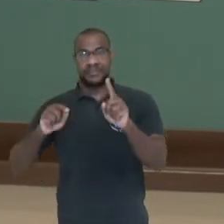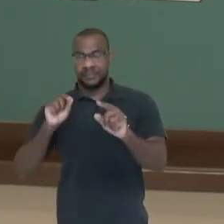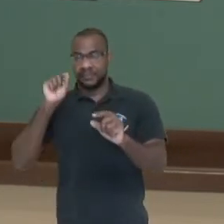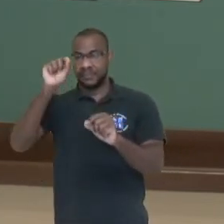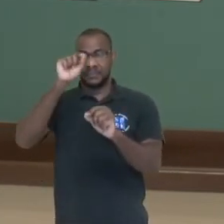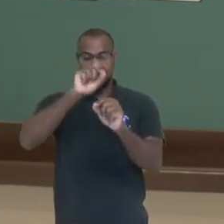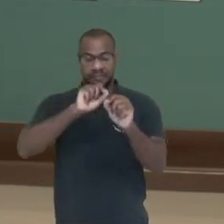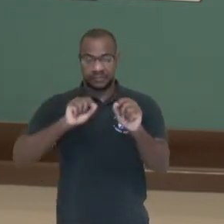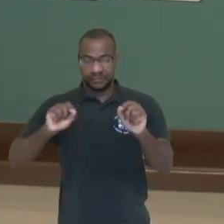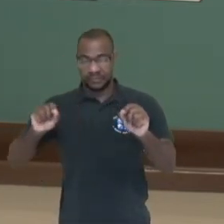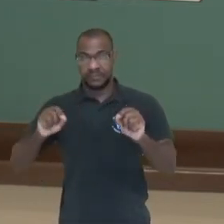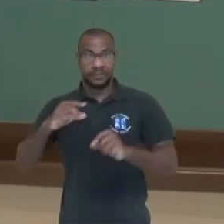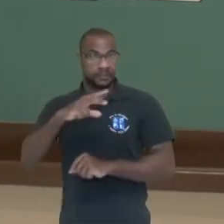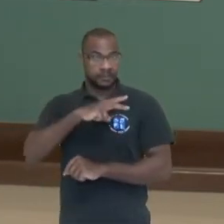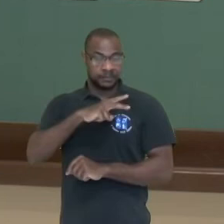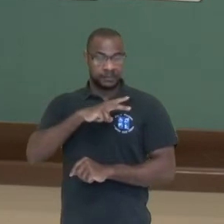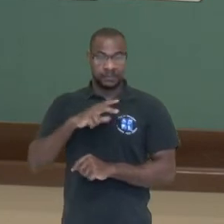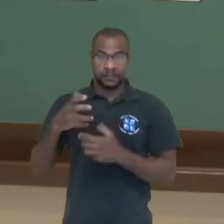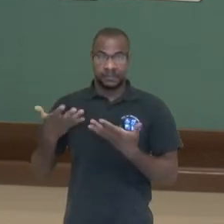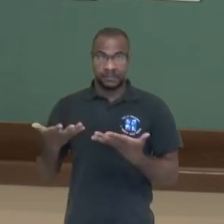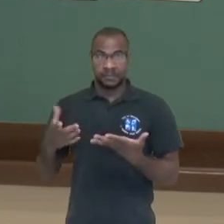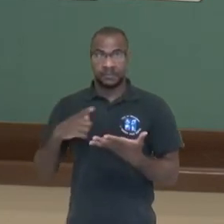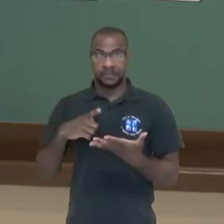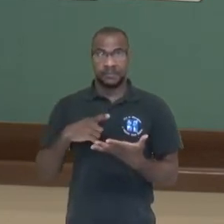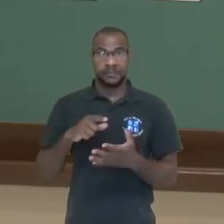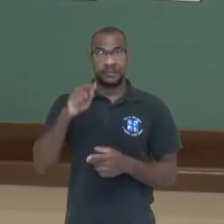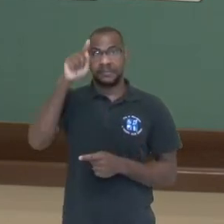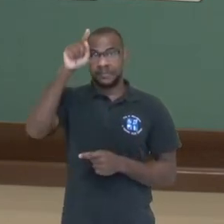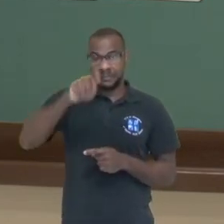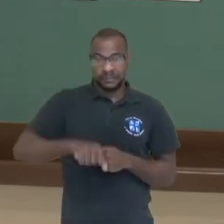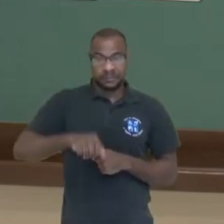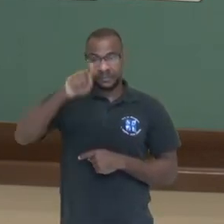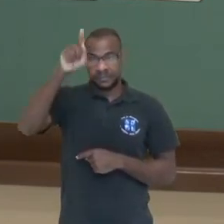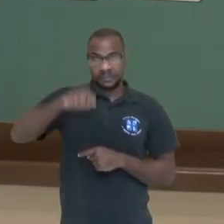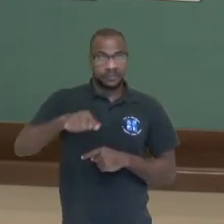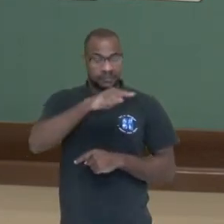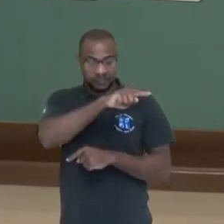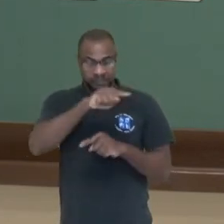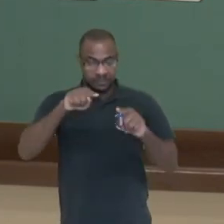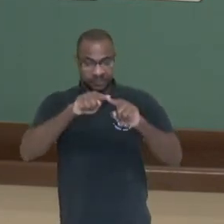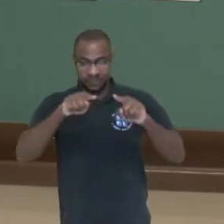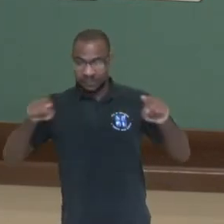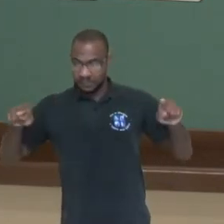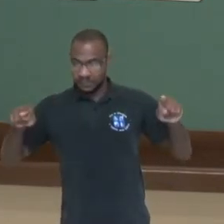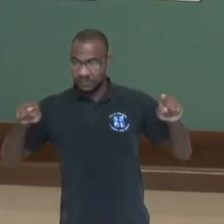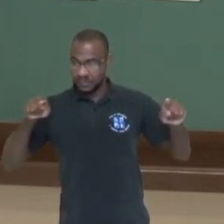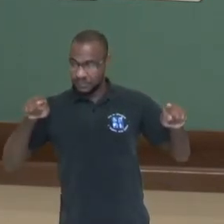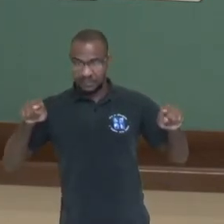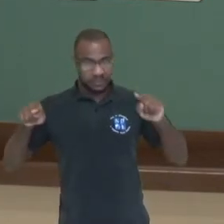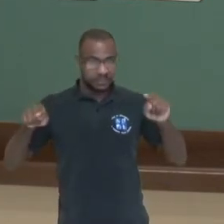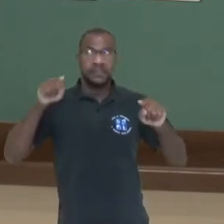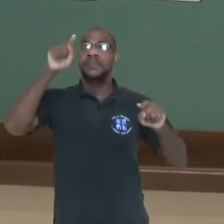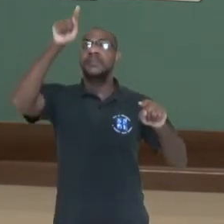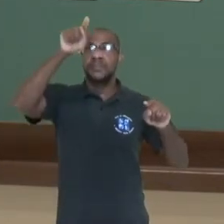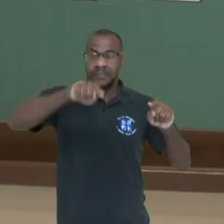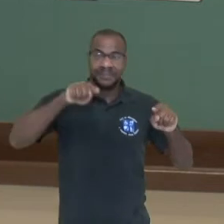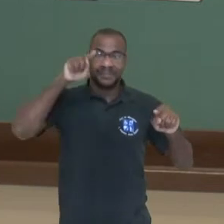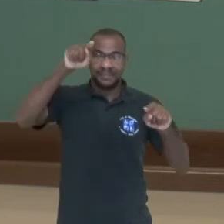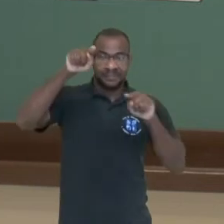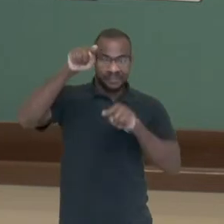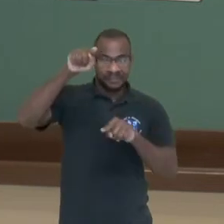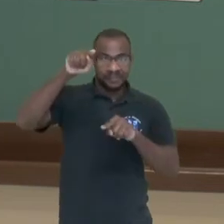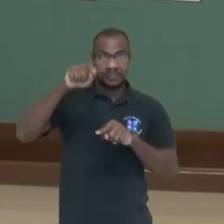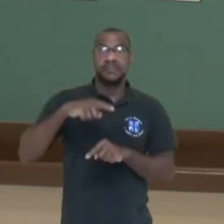gente, particularmente em cima dos eixos, eles possuem uma das coordenadas